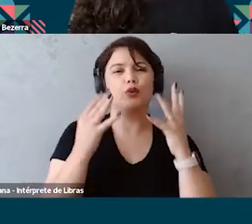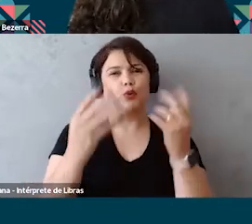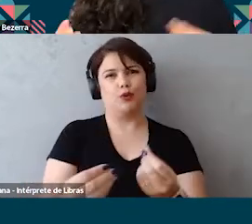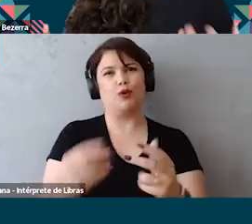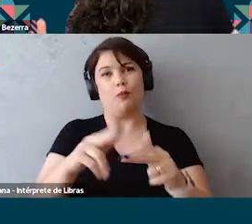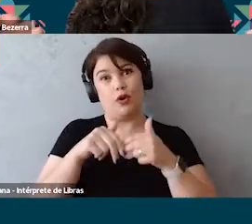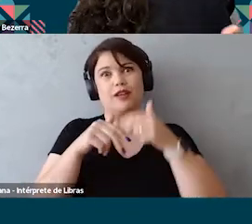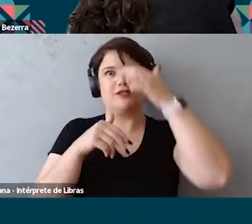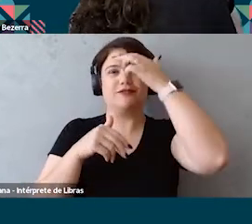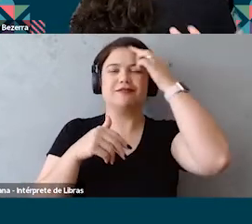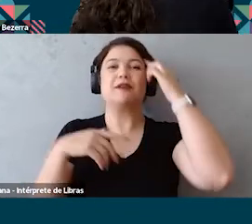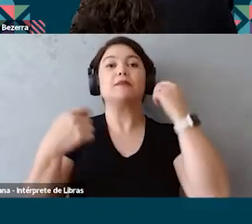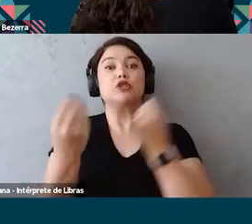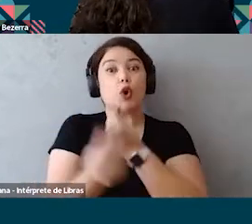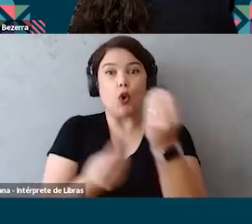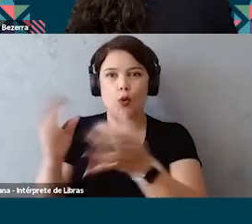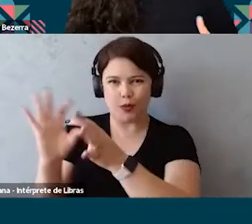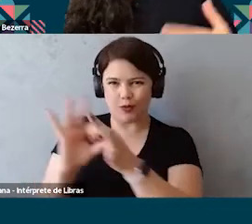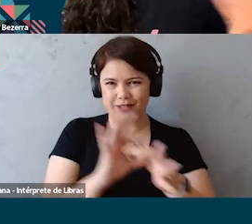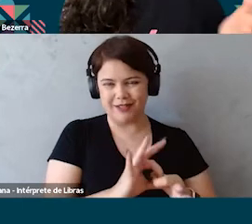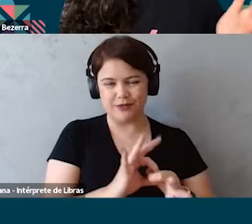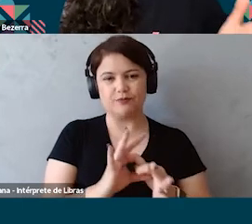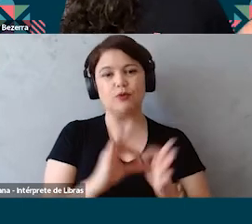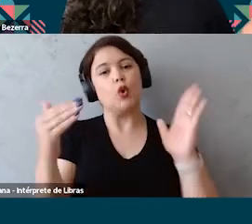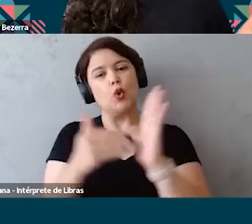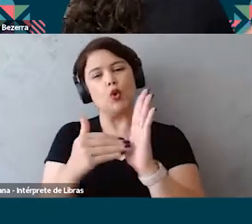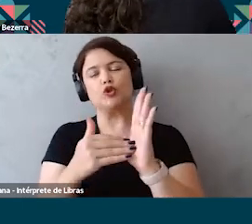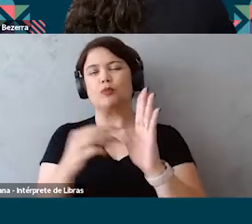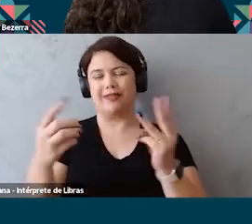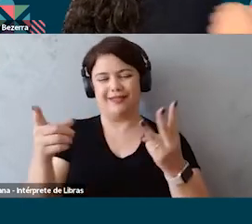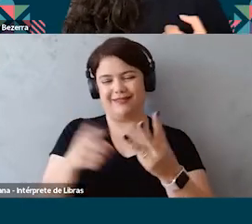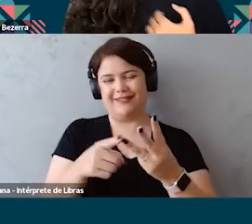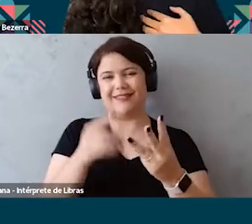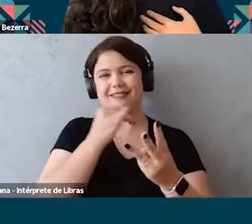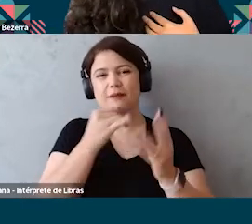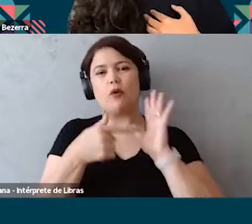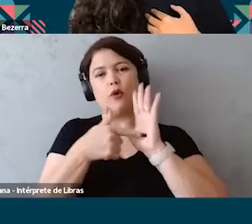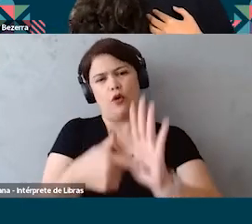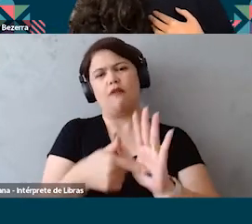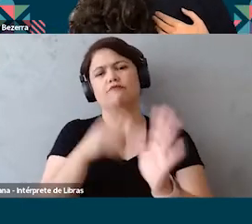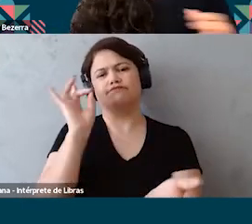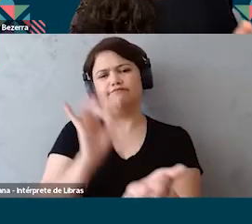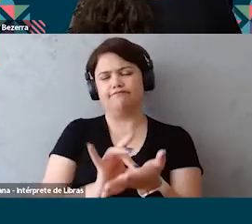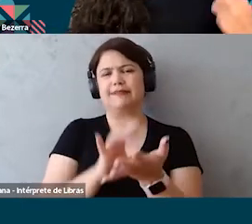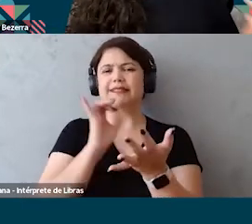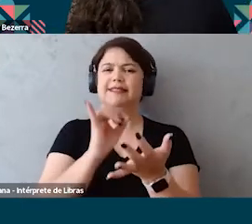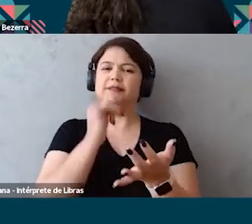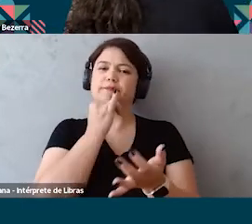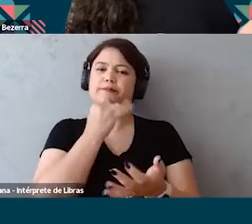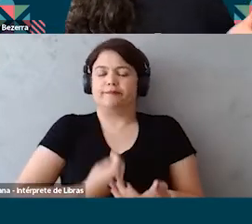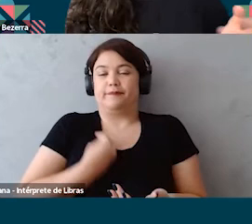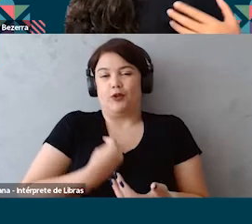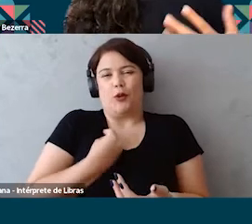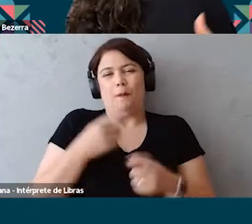a essa informação. Ou seja, depende bastante também do contexto. E por último, eu trouxe esse exemplo baseado em fatos reais, tá, gente? Quando